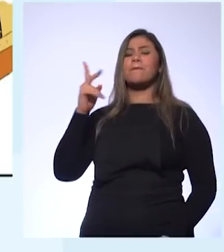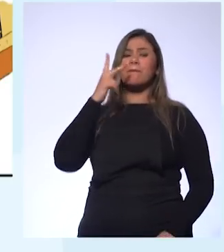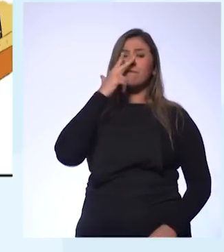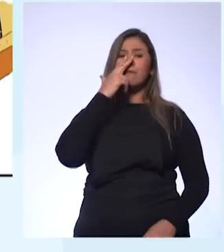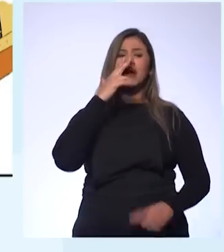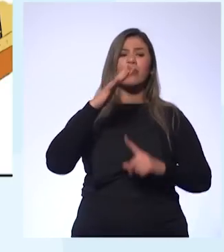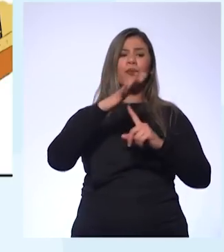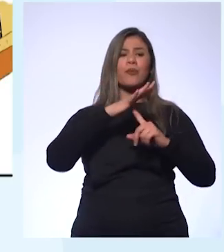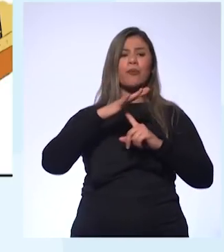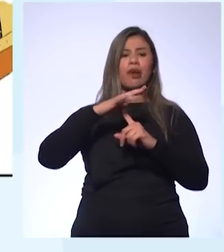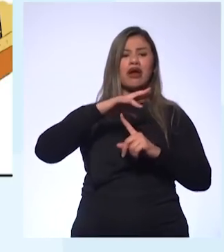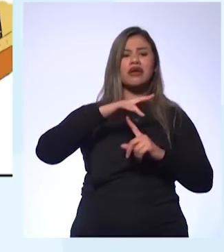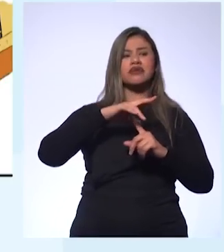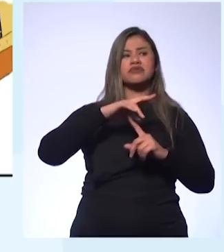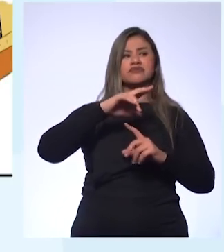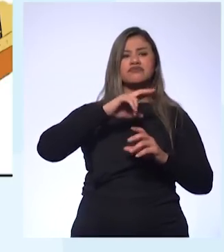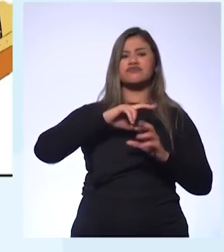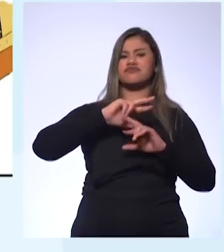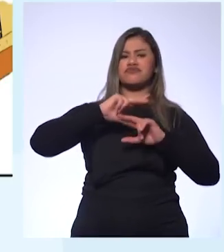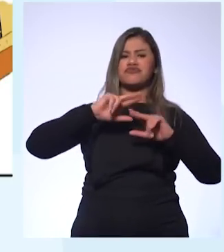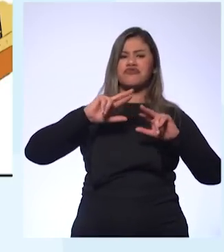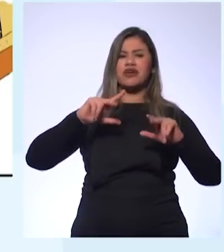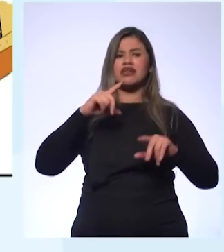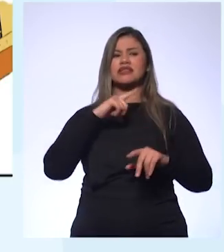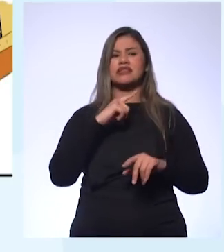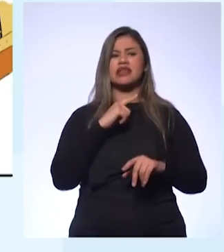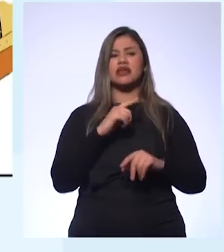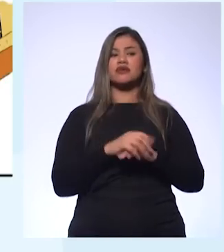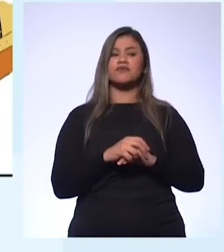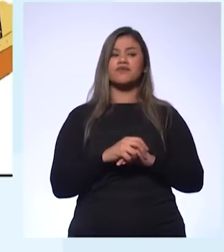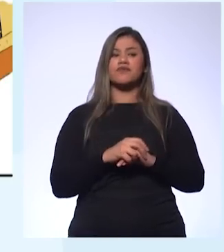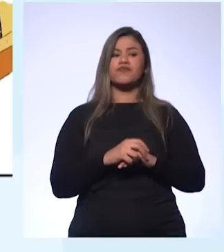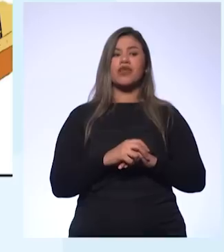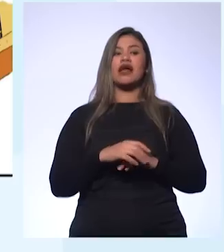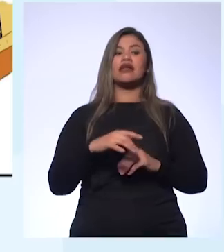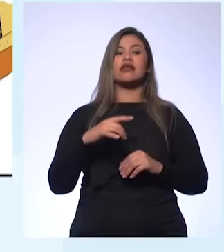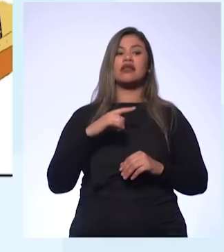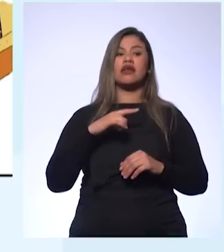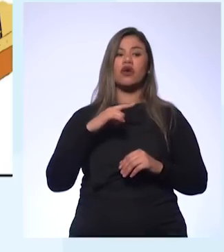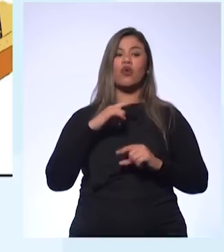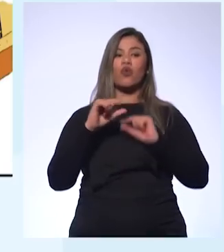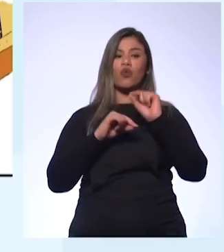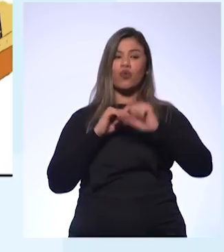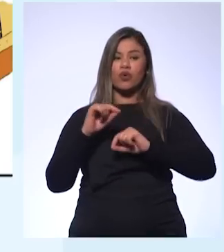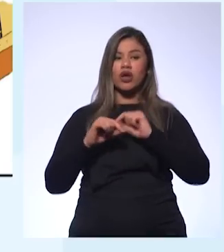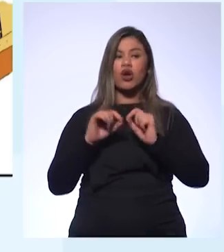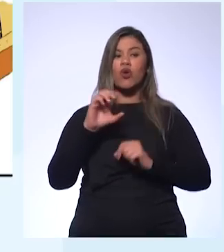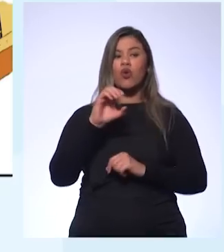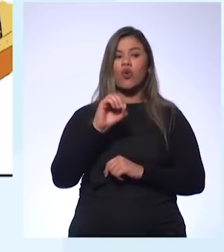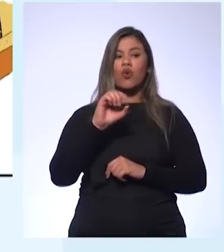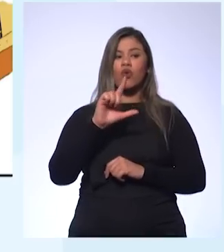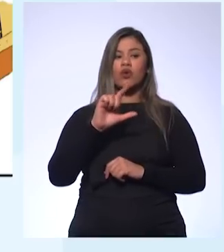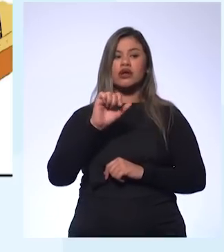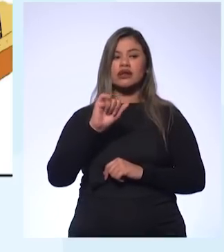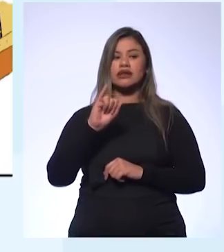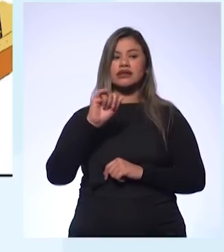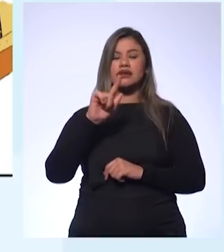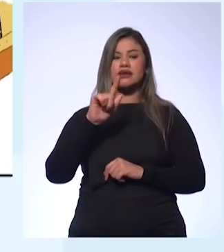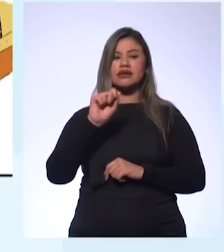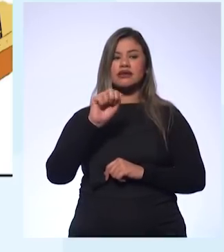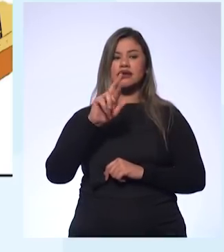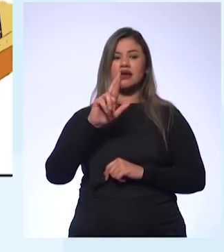maravilhosa, né? Linda. Lá dentro nós temos os oligarcas que se apropriaram do espaço informacional. Deixa eu pensar